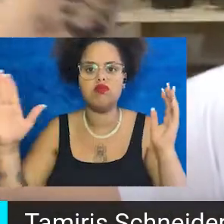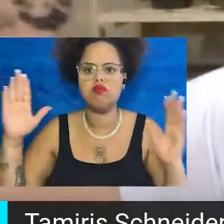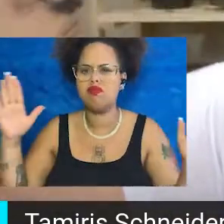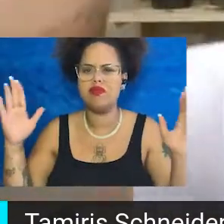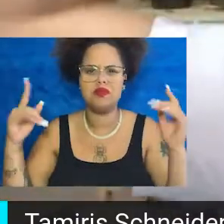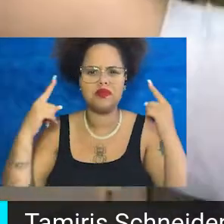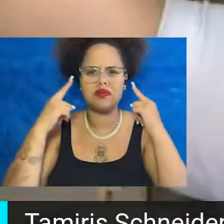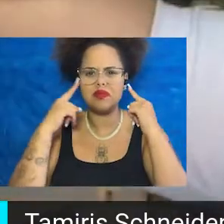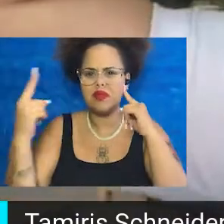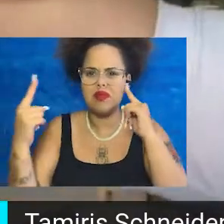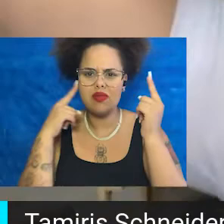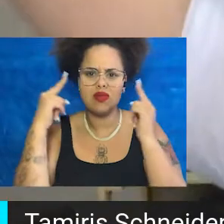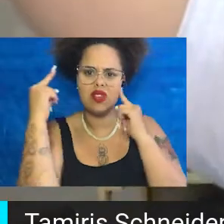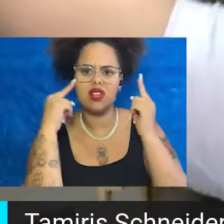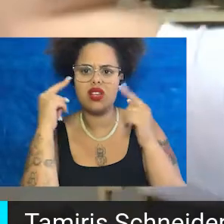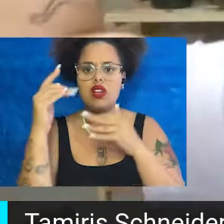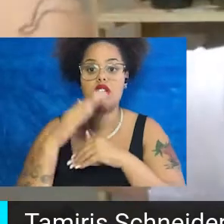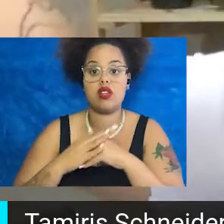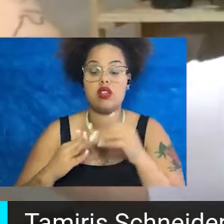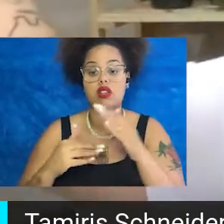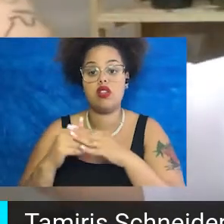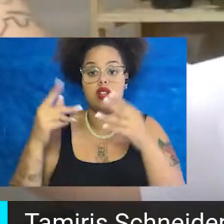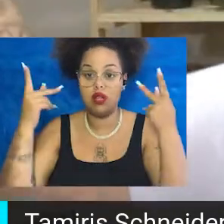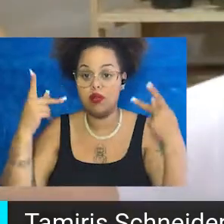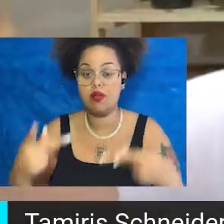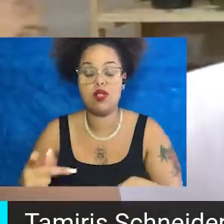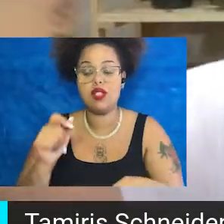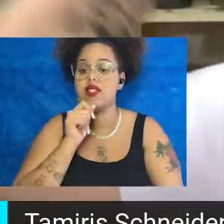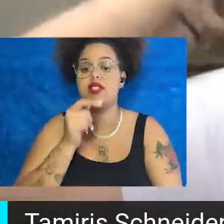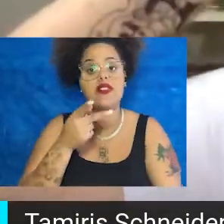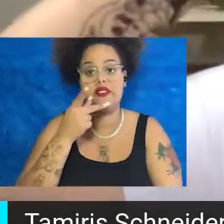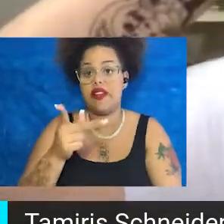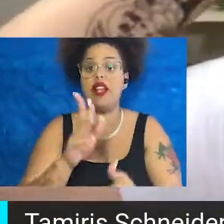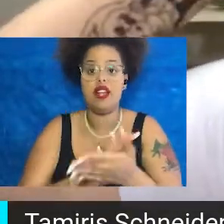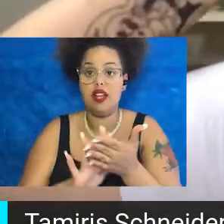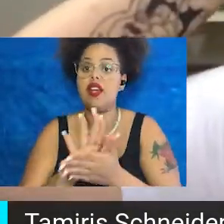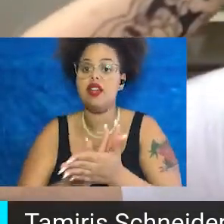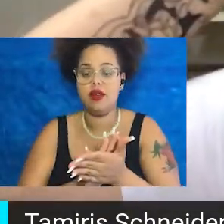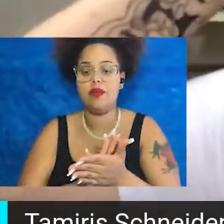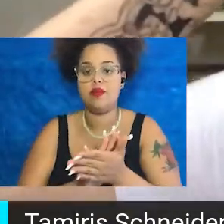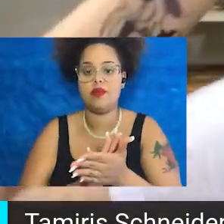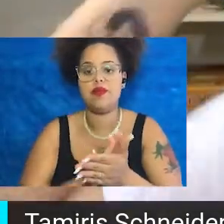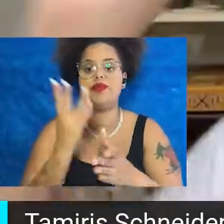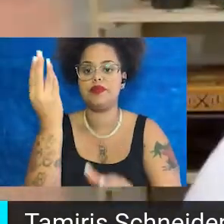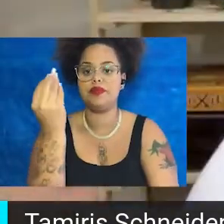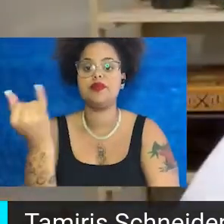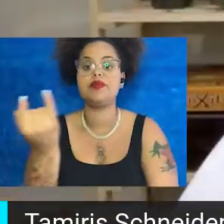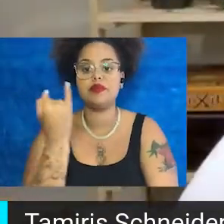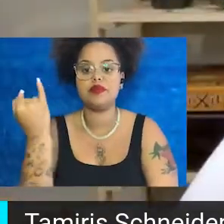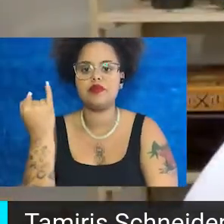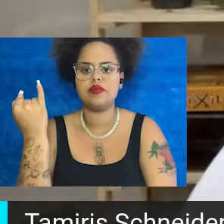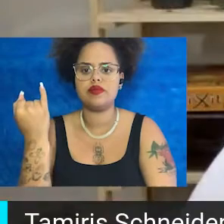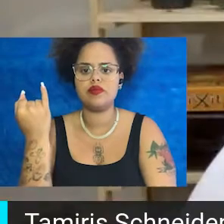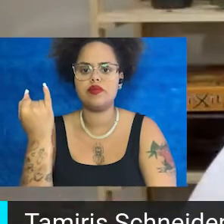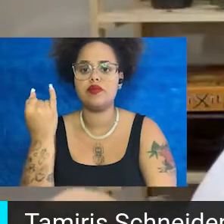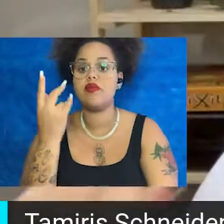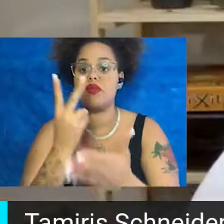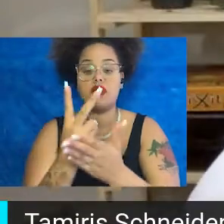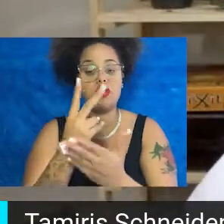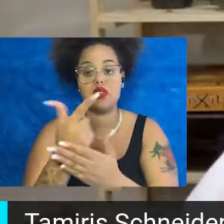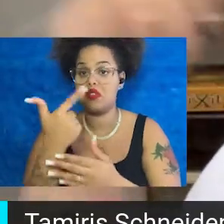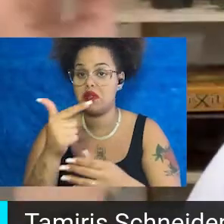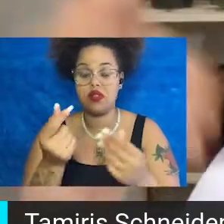uma ideia, toda uma construção de personagem sem falar nada, né? Então é muito importante. Mesmo que não